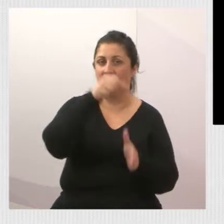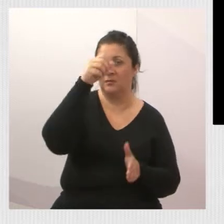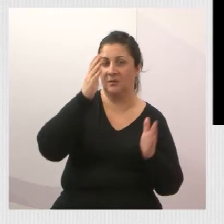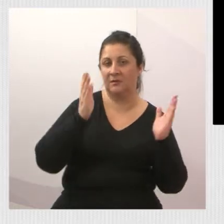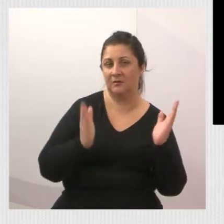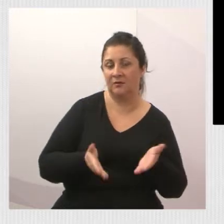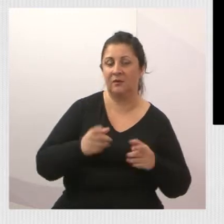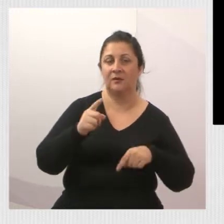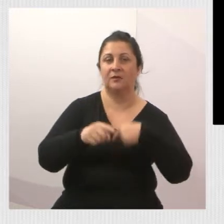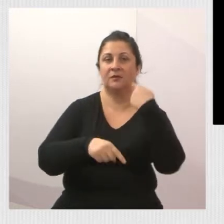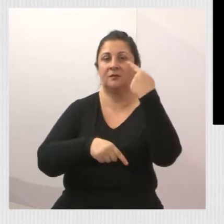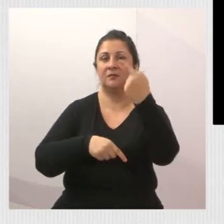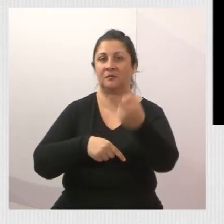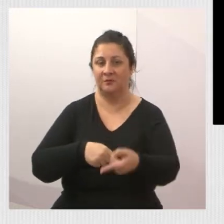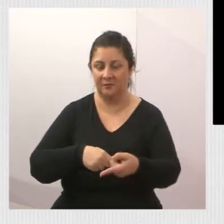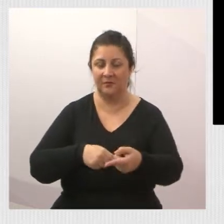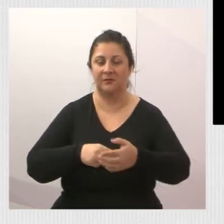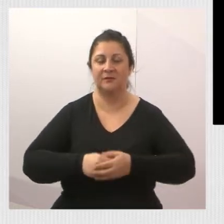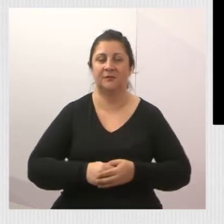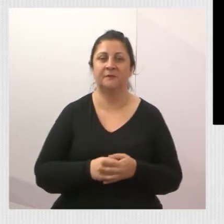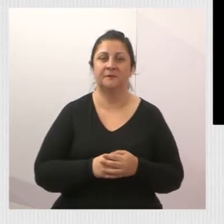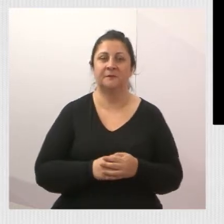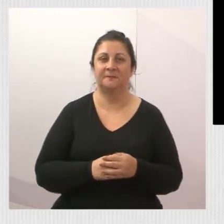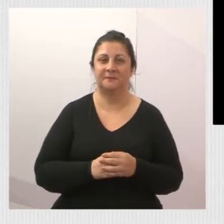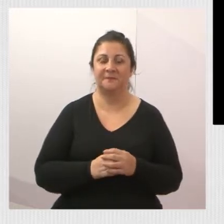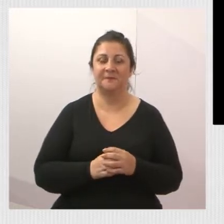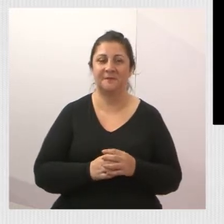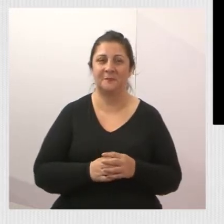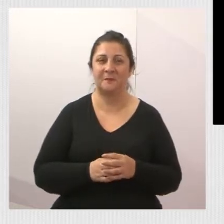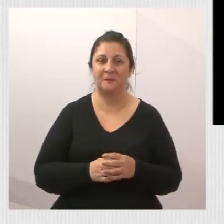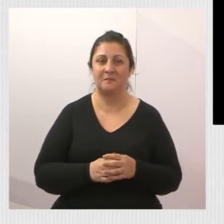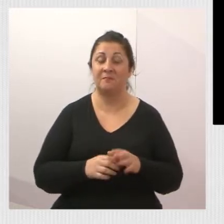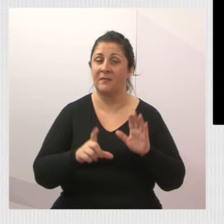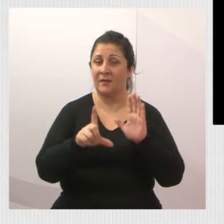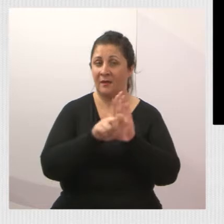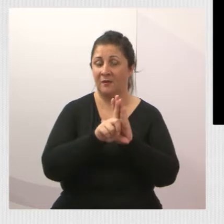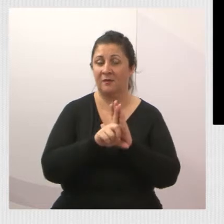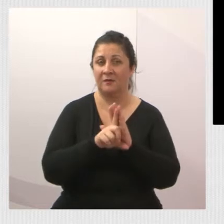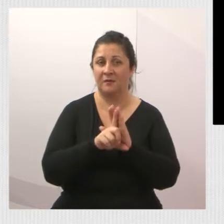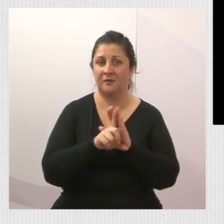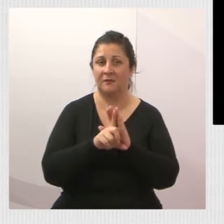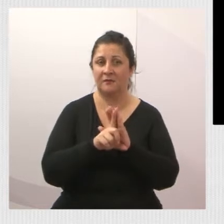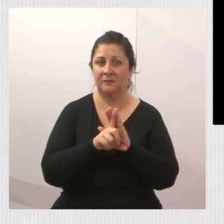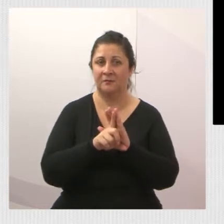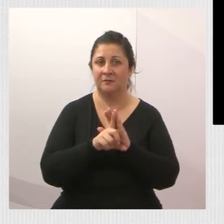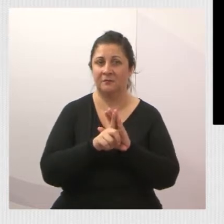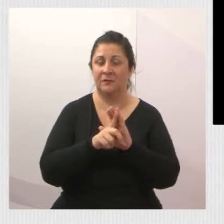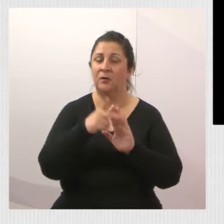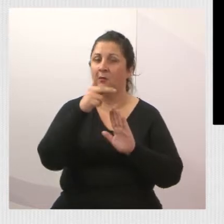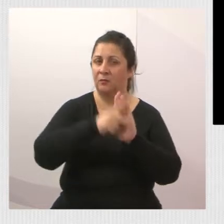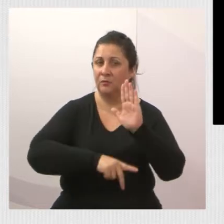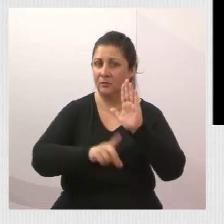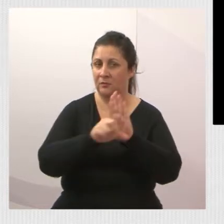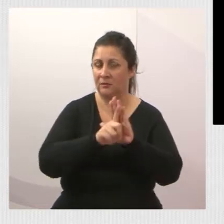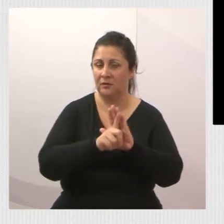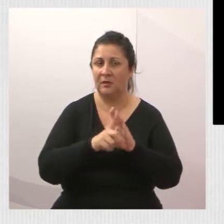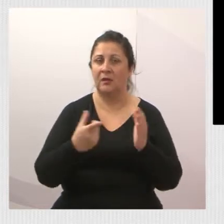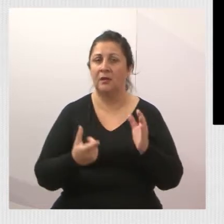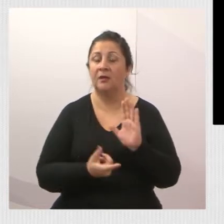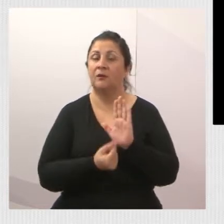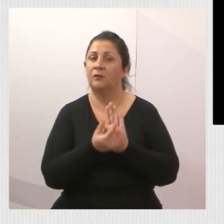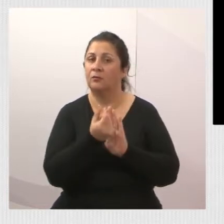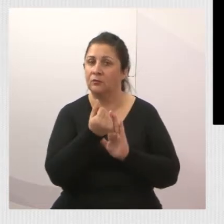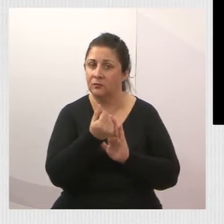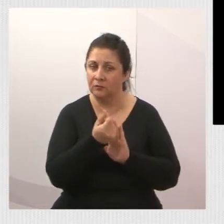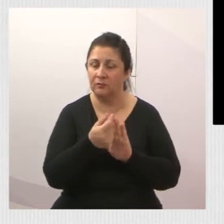votação hoje e depois na próxima sessão. É uma lei... É um projeto de lei que estima as despesas, né,